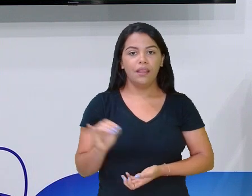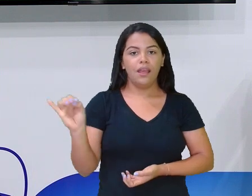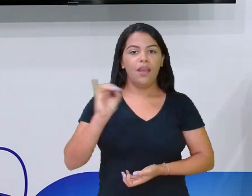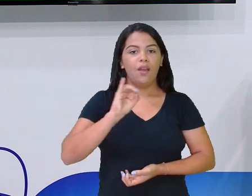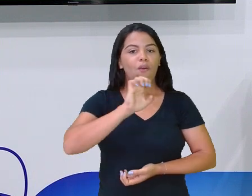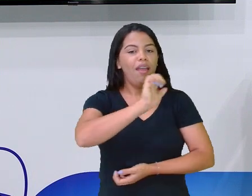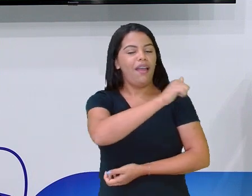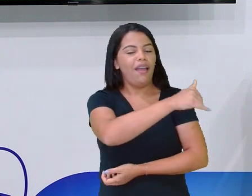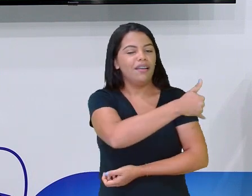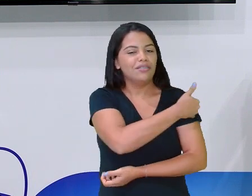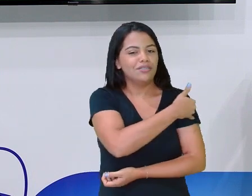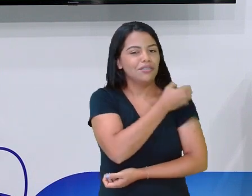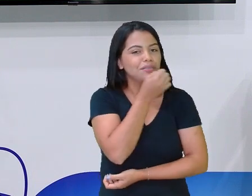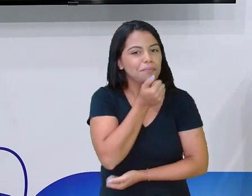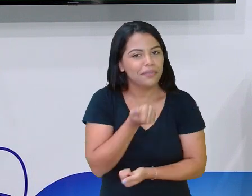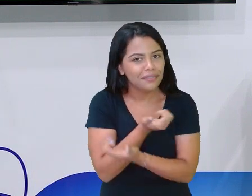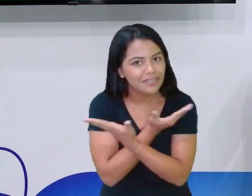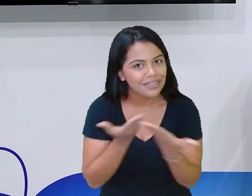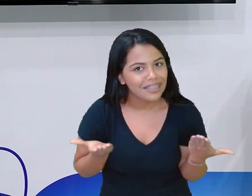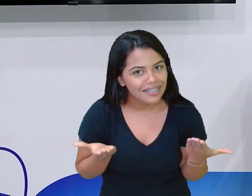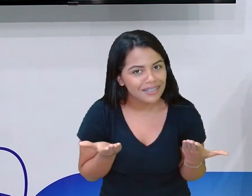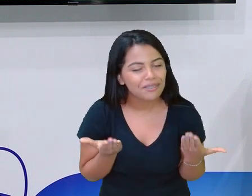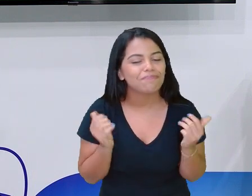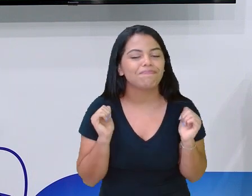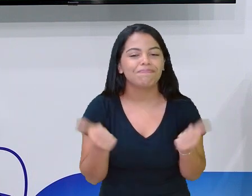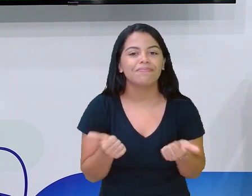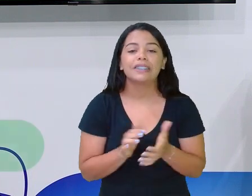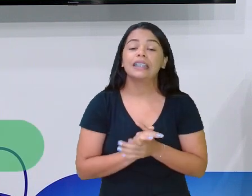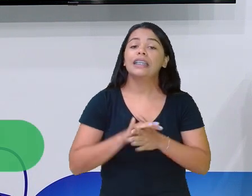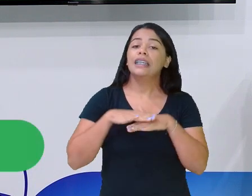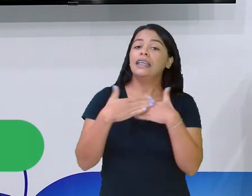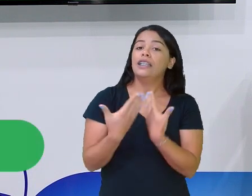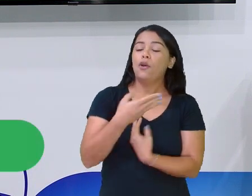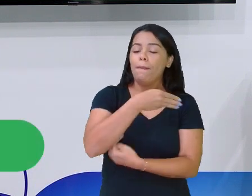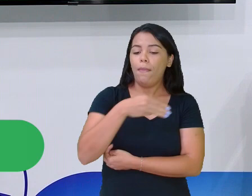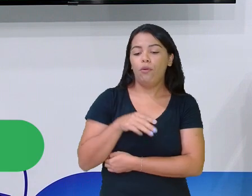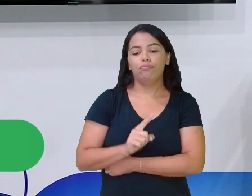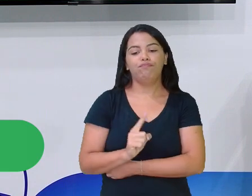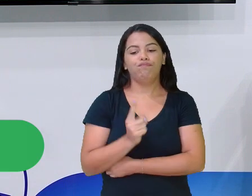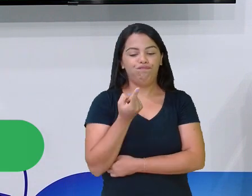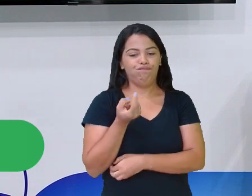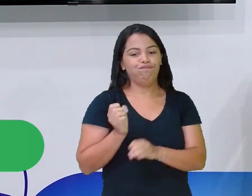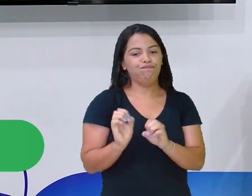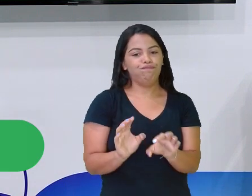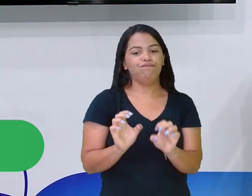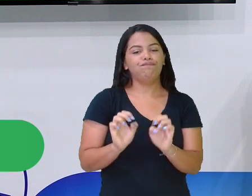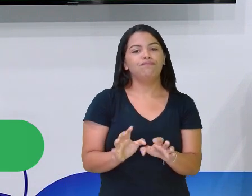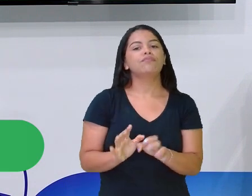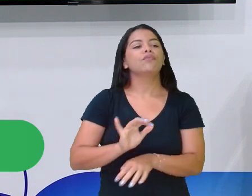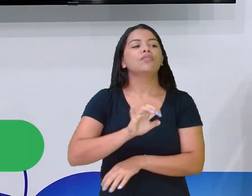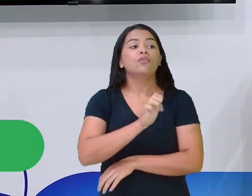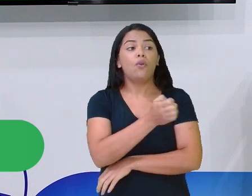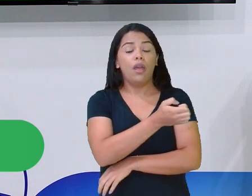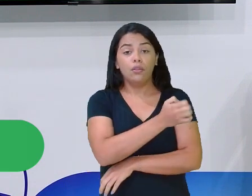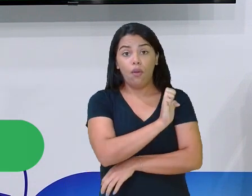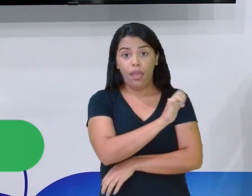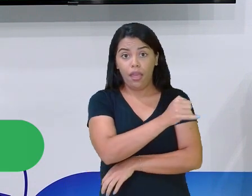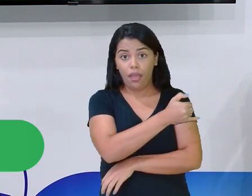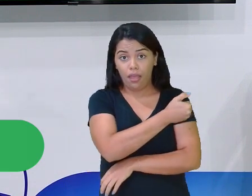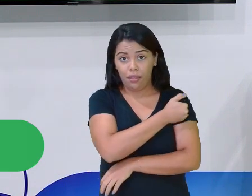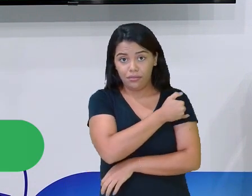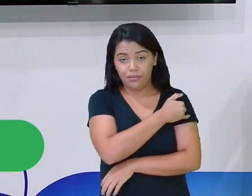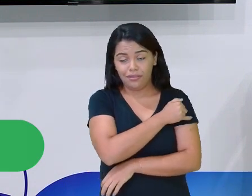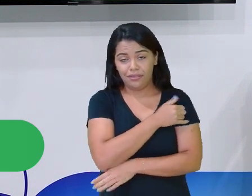Kécia, tudo bom? Como é que vocês estão? Módulo 1 da Educação de Jovens e Adultos, aula de arte.